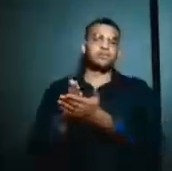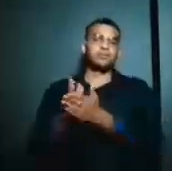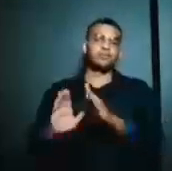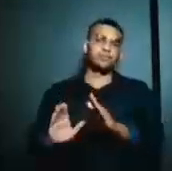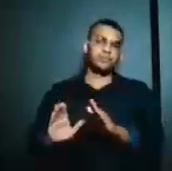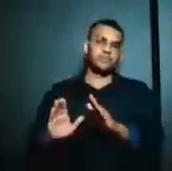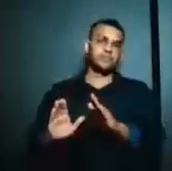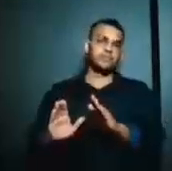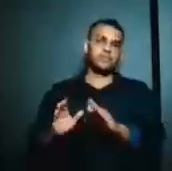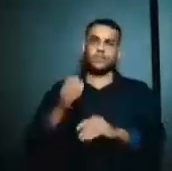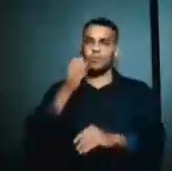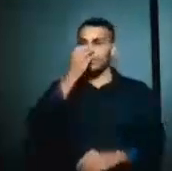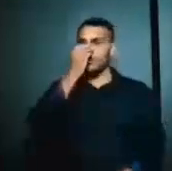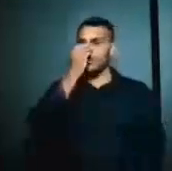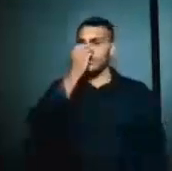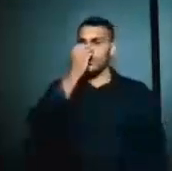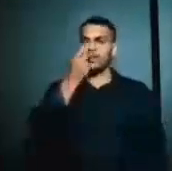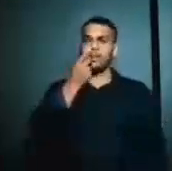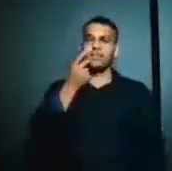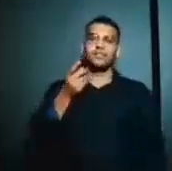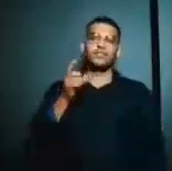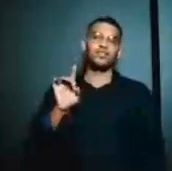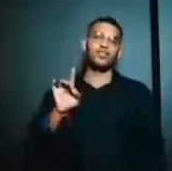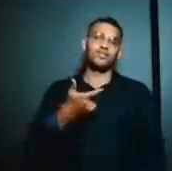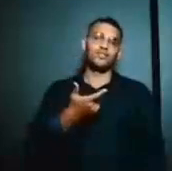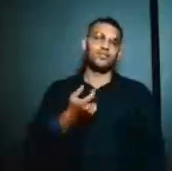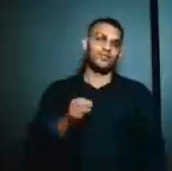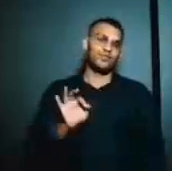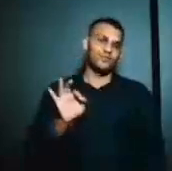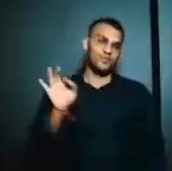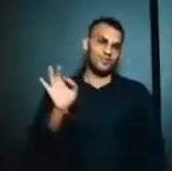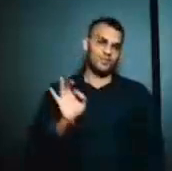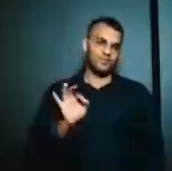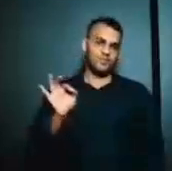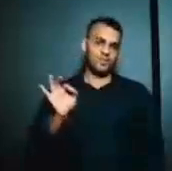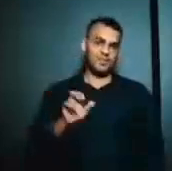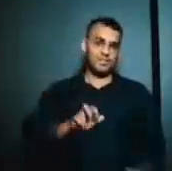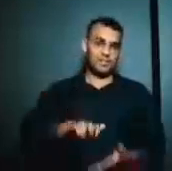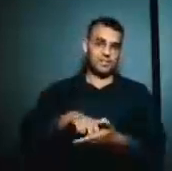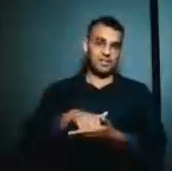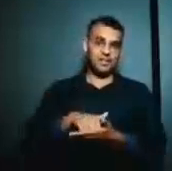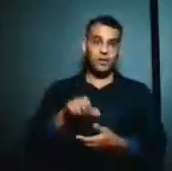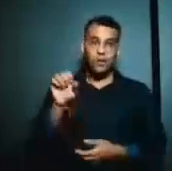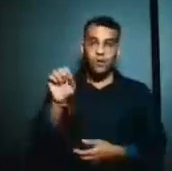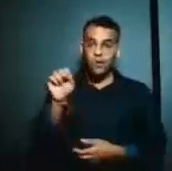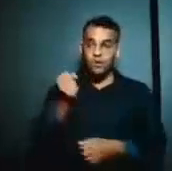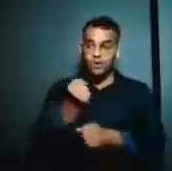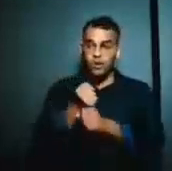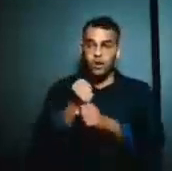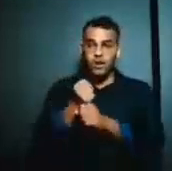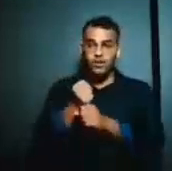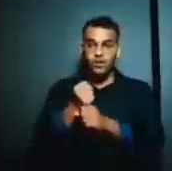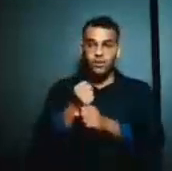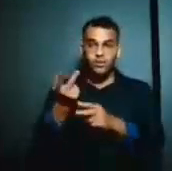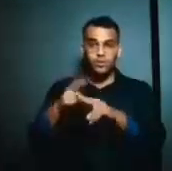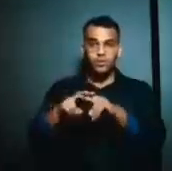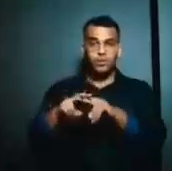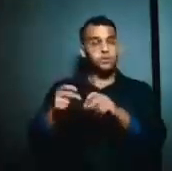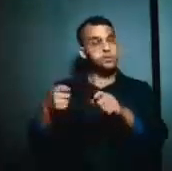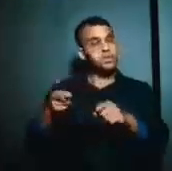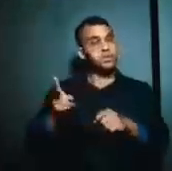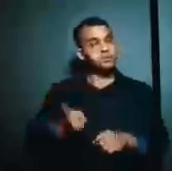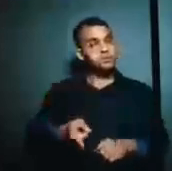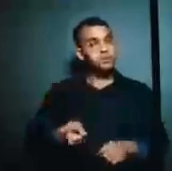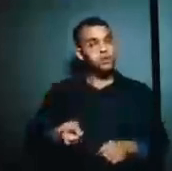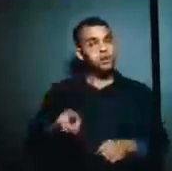palhaçada de cumprir apenas 20%. Foi condenado a 8 anos, 8 anos. E detalhe, foi preso. Que ele pode, a